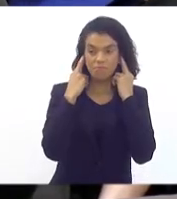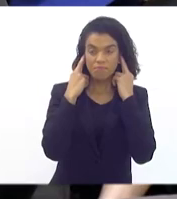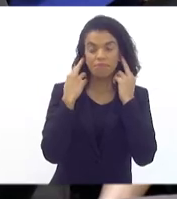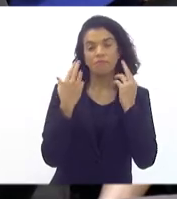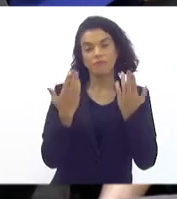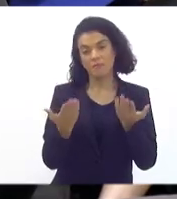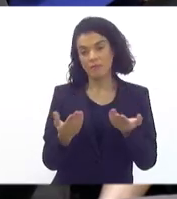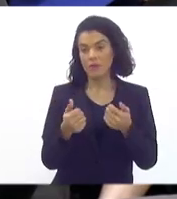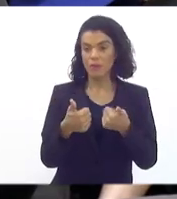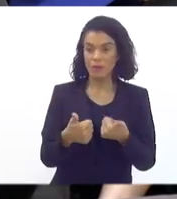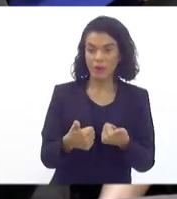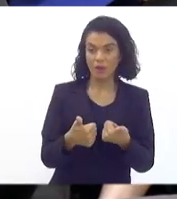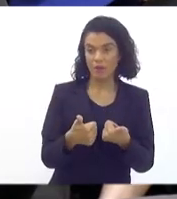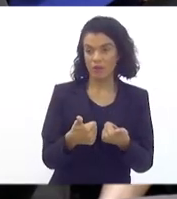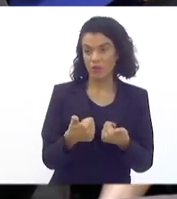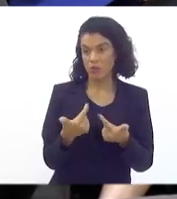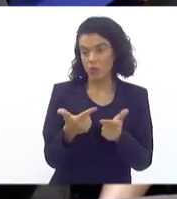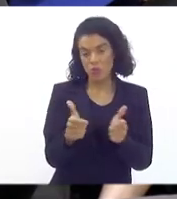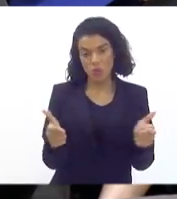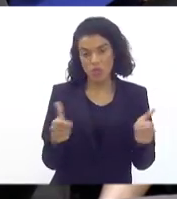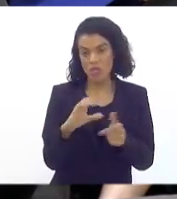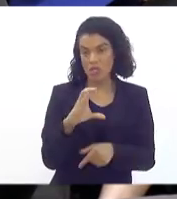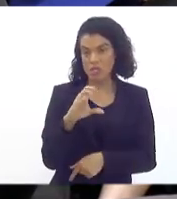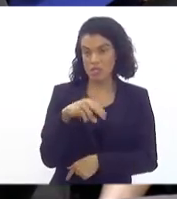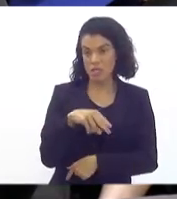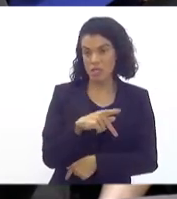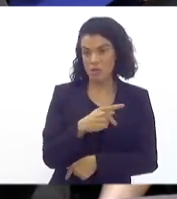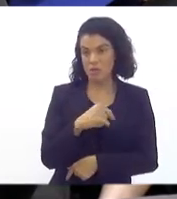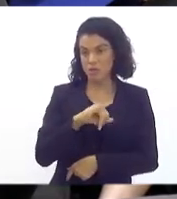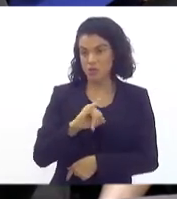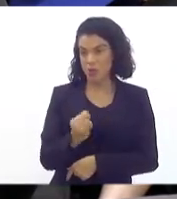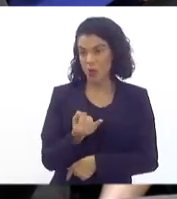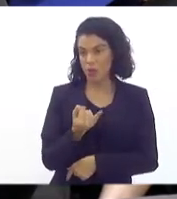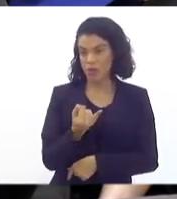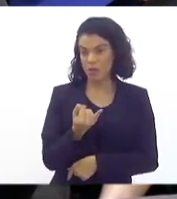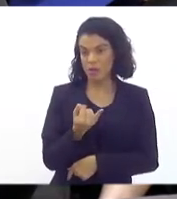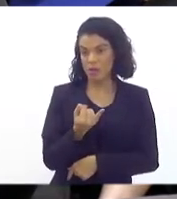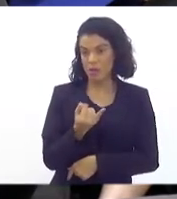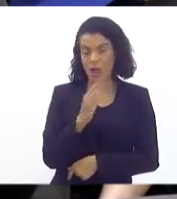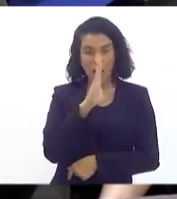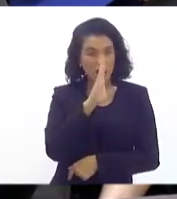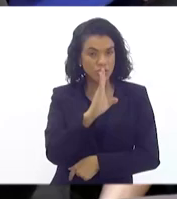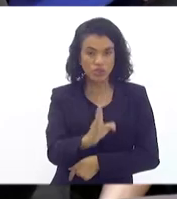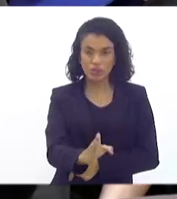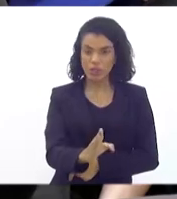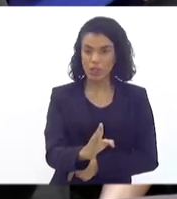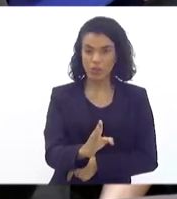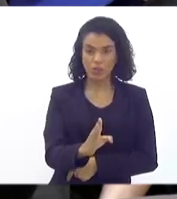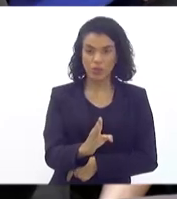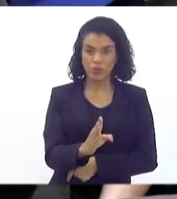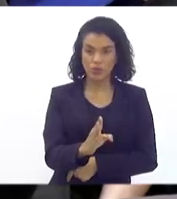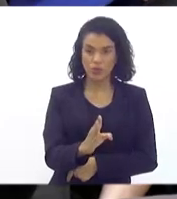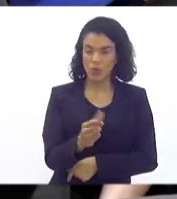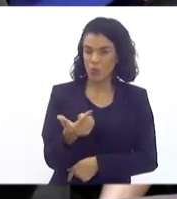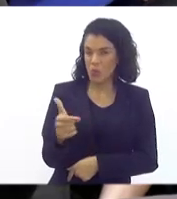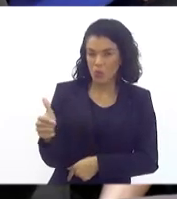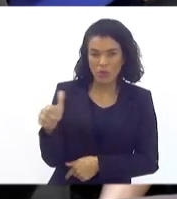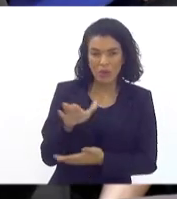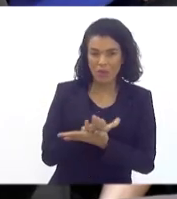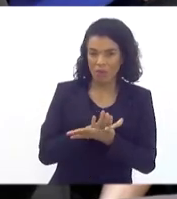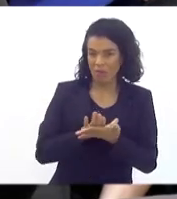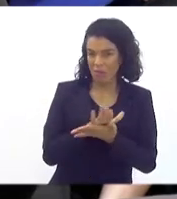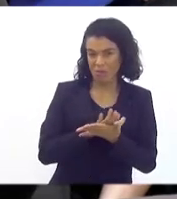então tá então tá claro que não tem não tem CNPJ não tem é direto ali é direto então ele não tem nada a ver